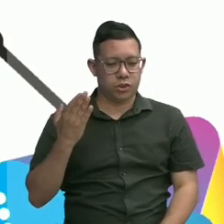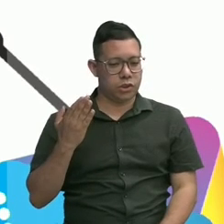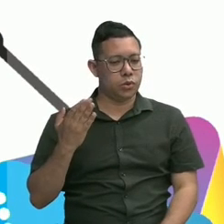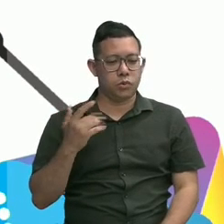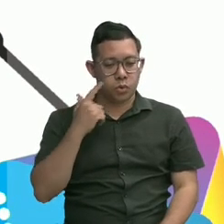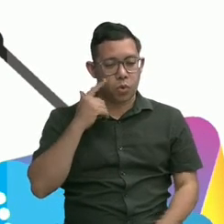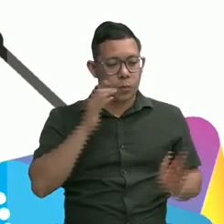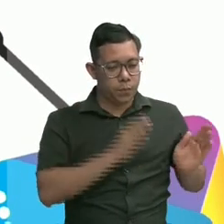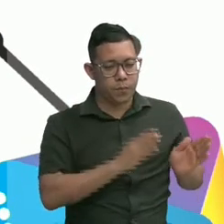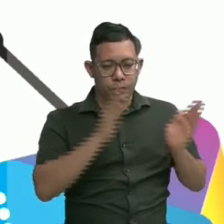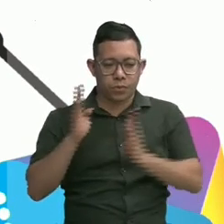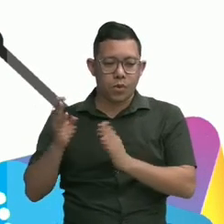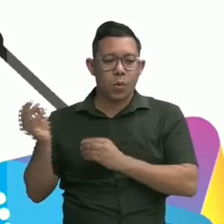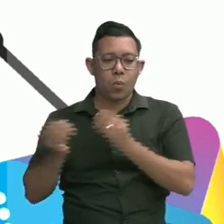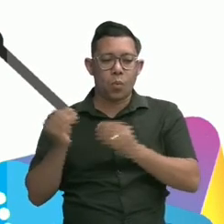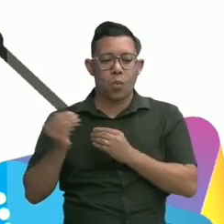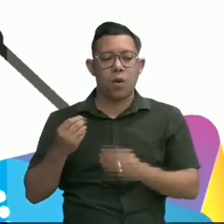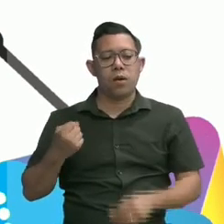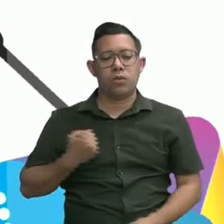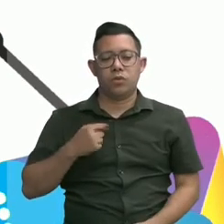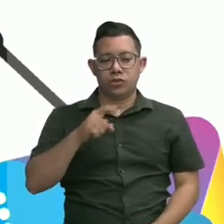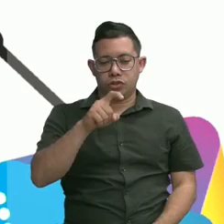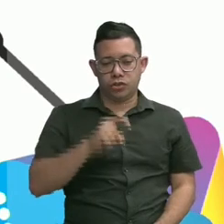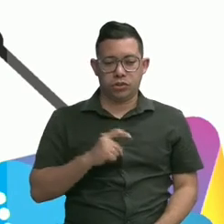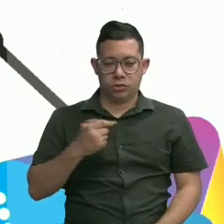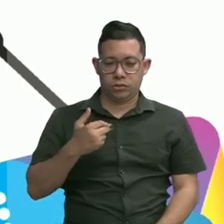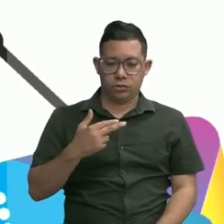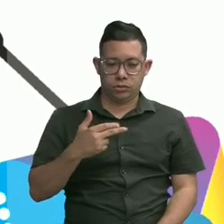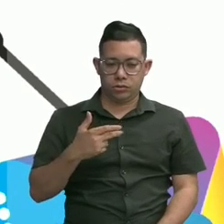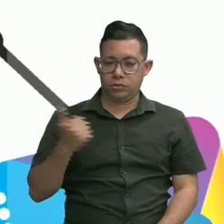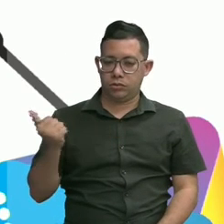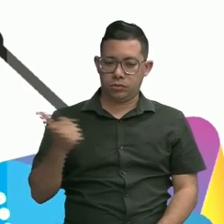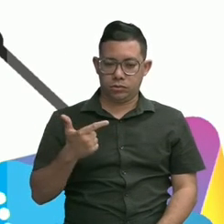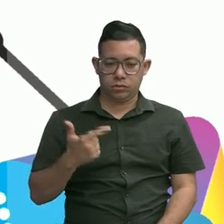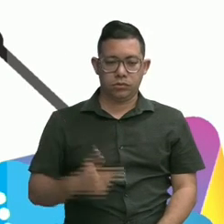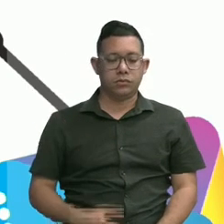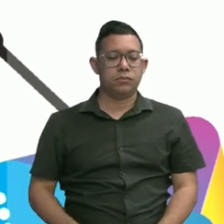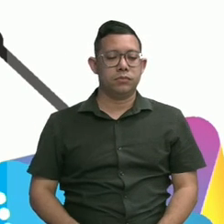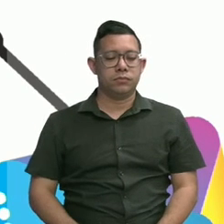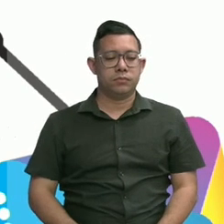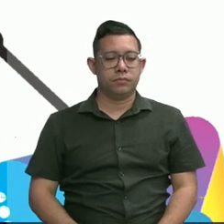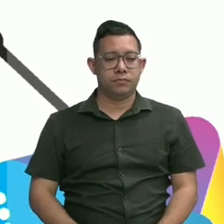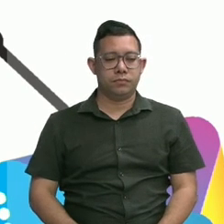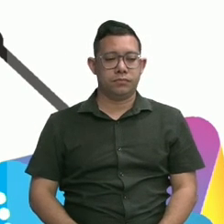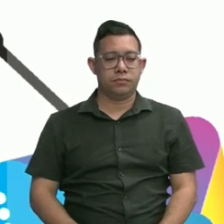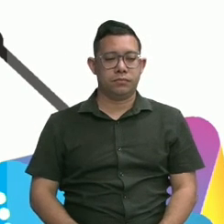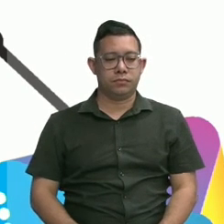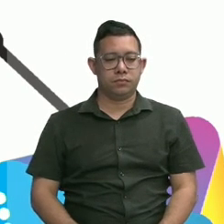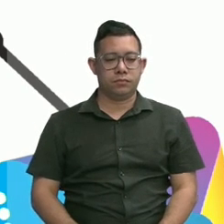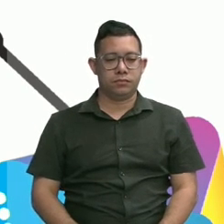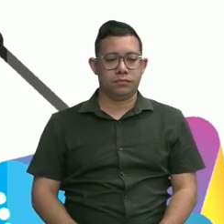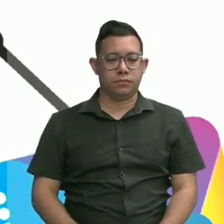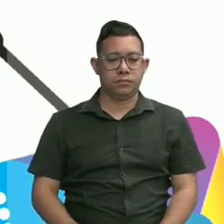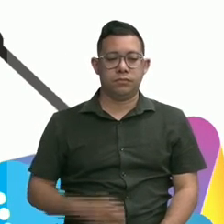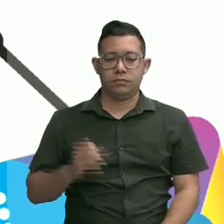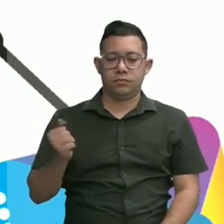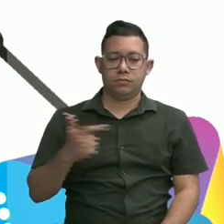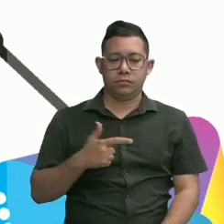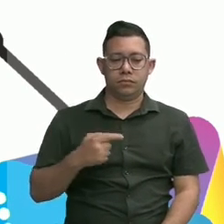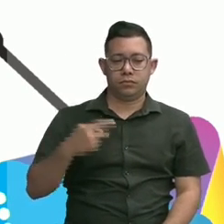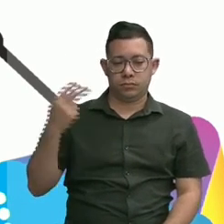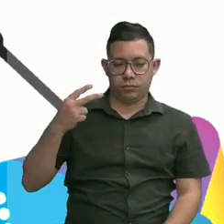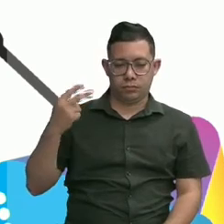é falso Olha lá é falsa então não é descem à raíz não é 10 Vamos ver 12 Olha lá